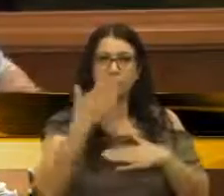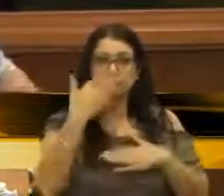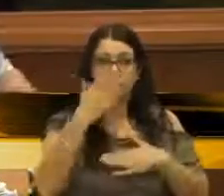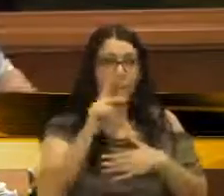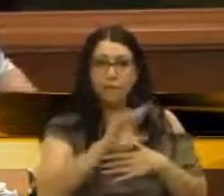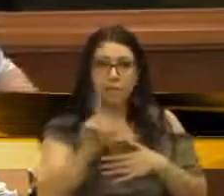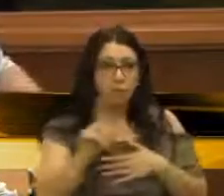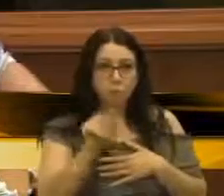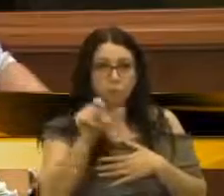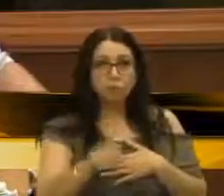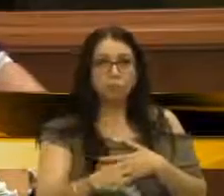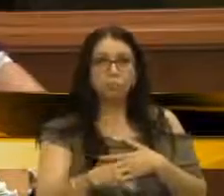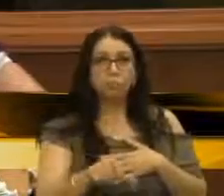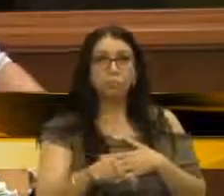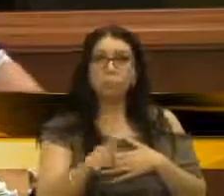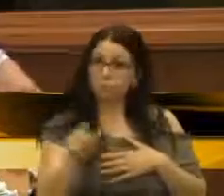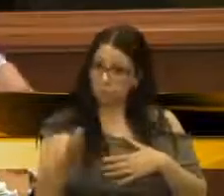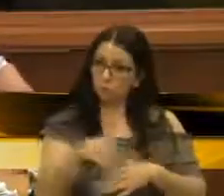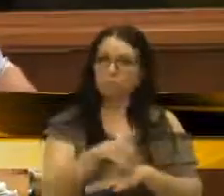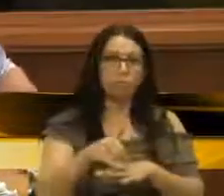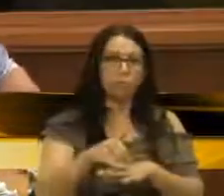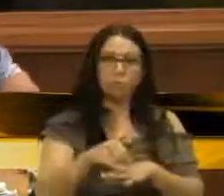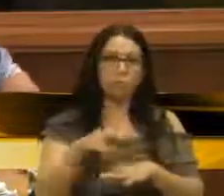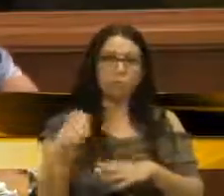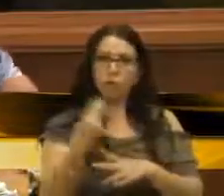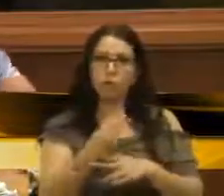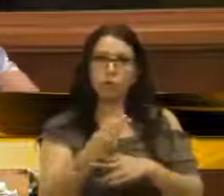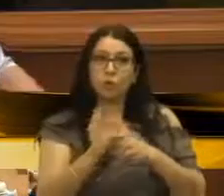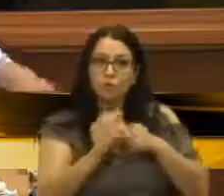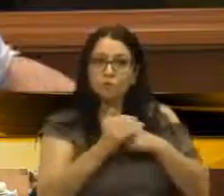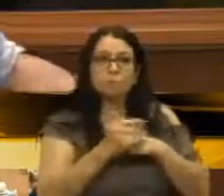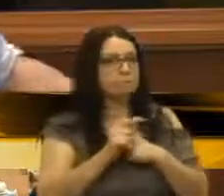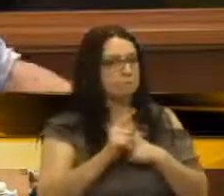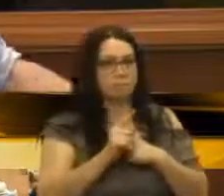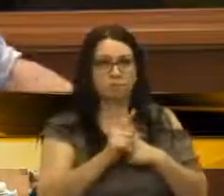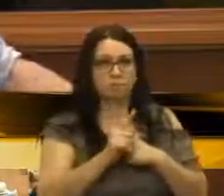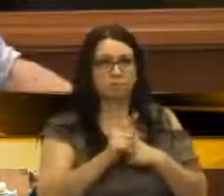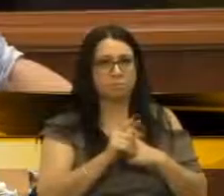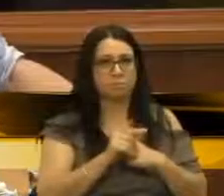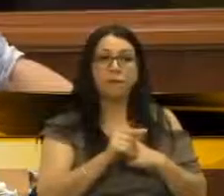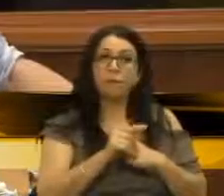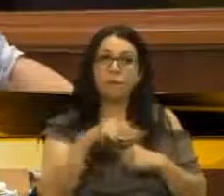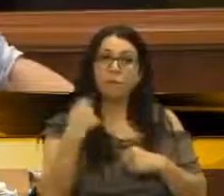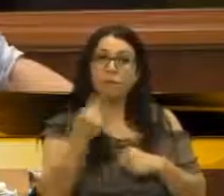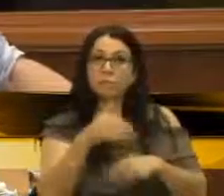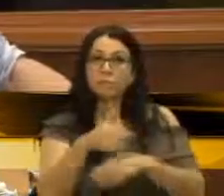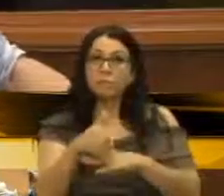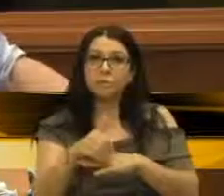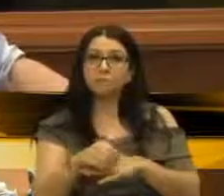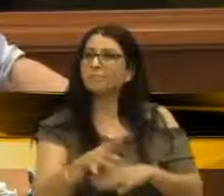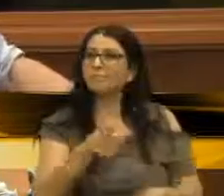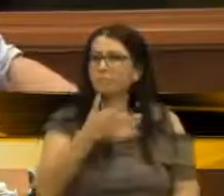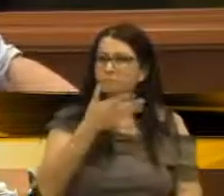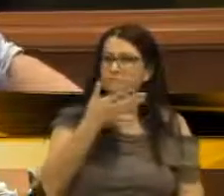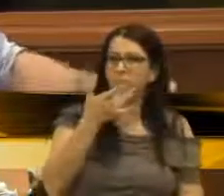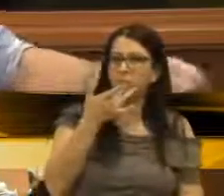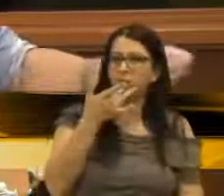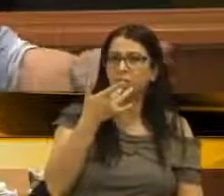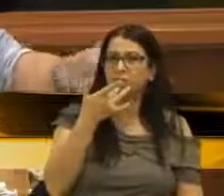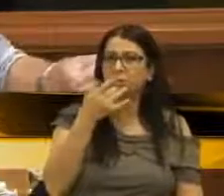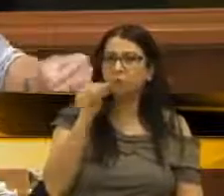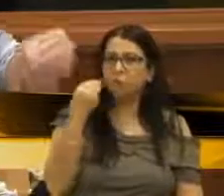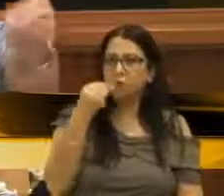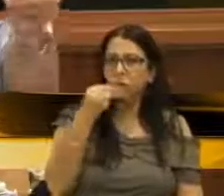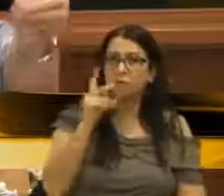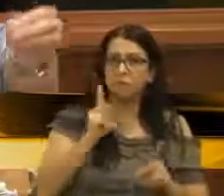não vi nenhum eu ando na rua e ninguém de nós aqui se esconde de ninguém nós que andamos na rua e tá tão fácil de convencer